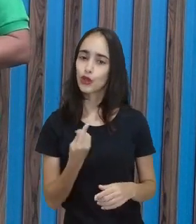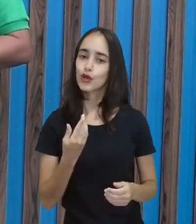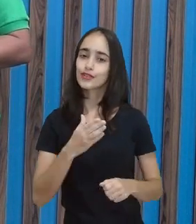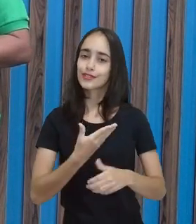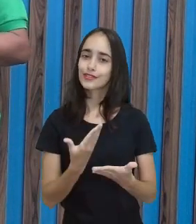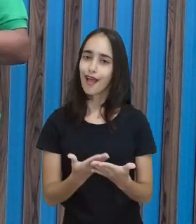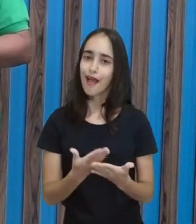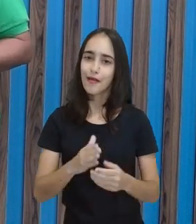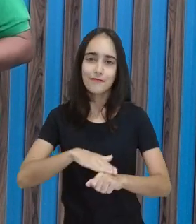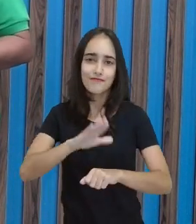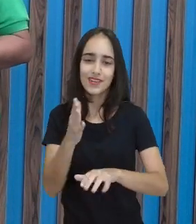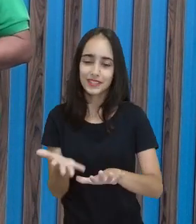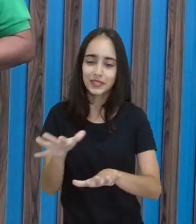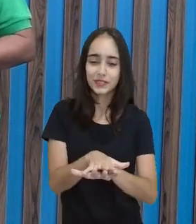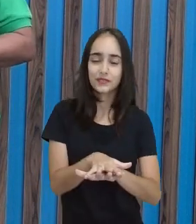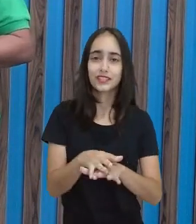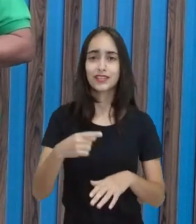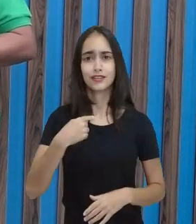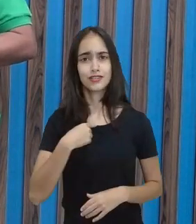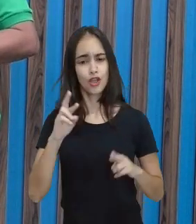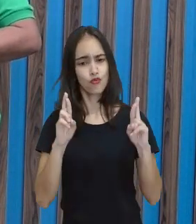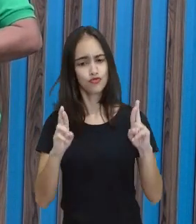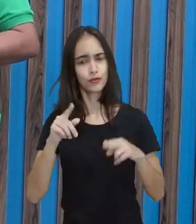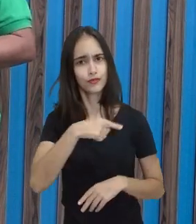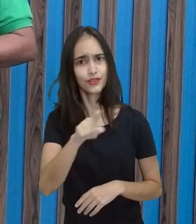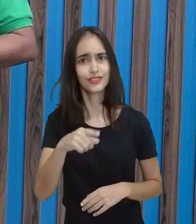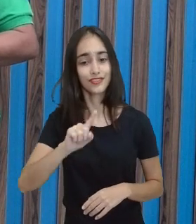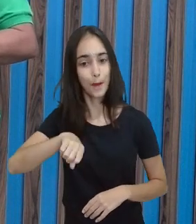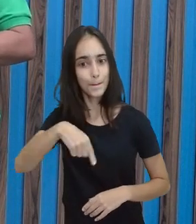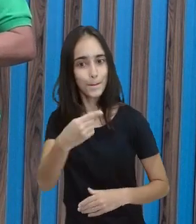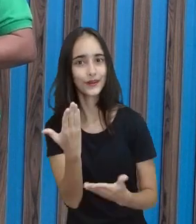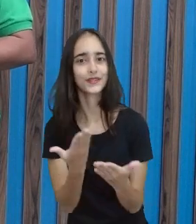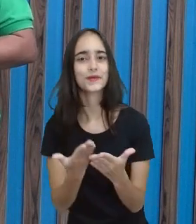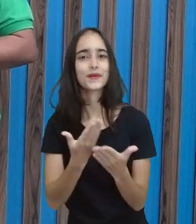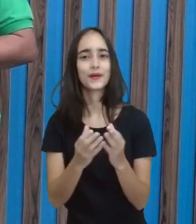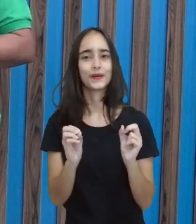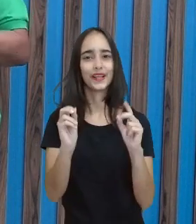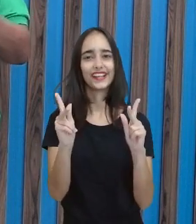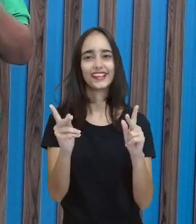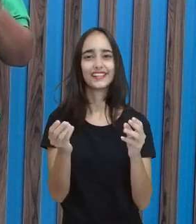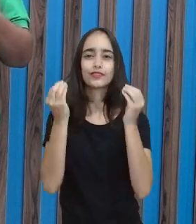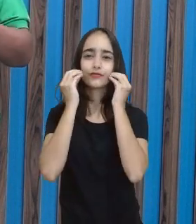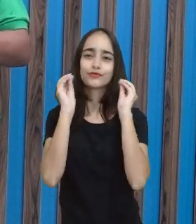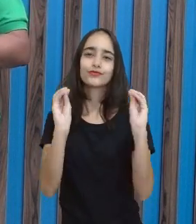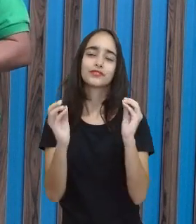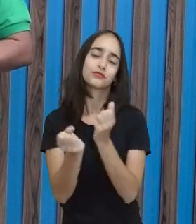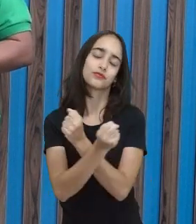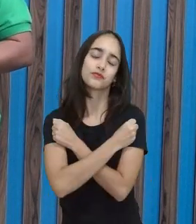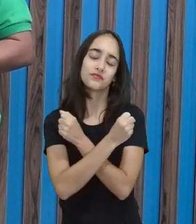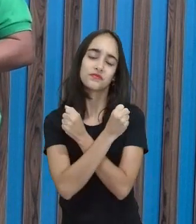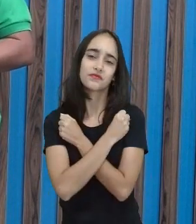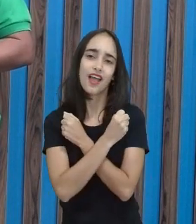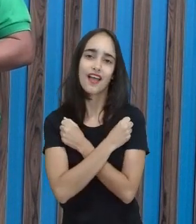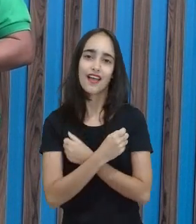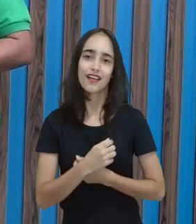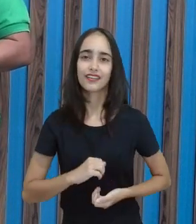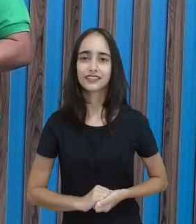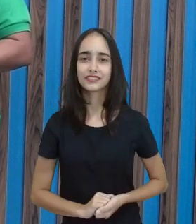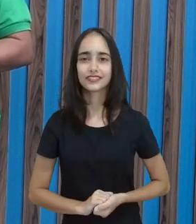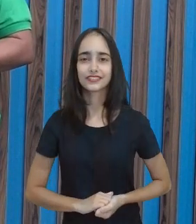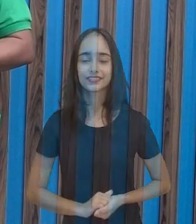para vocês, e eu aguardo vocês na nossa próxima aula. Um abraço grande para todos!